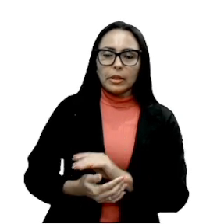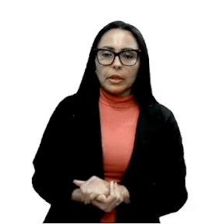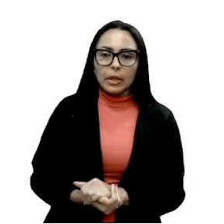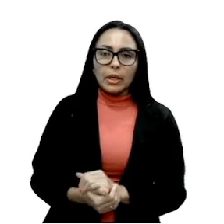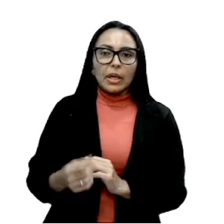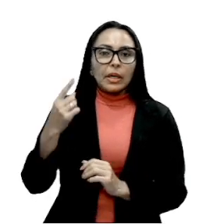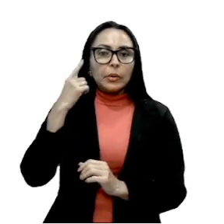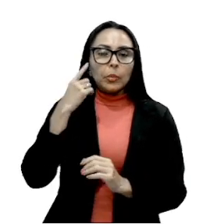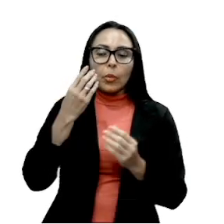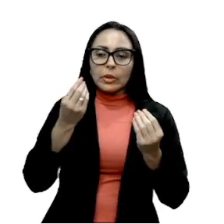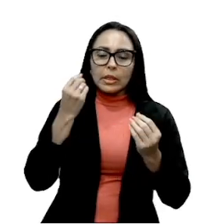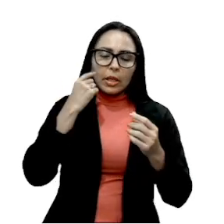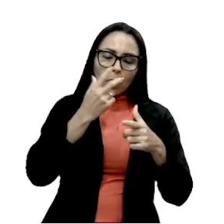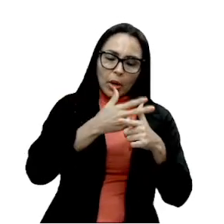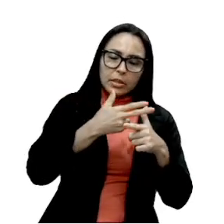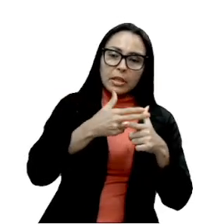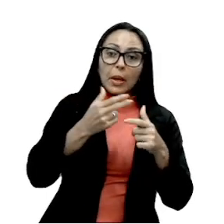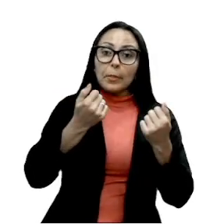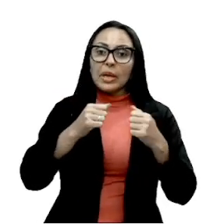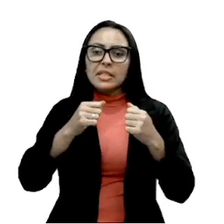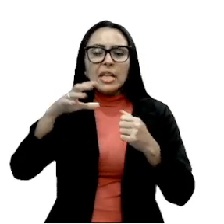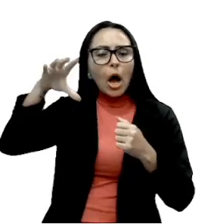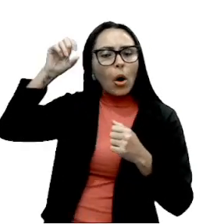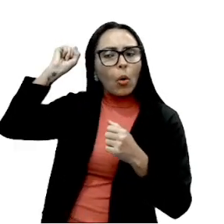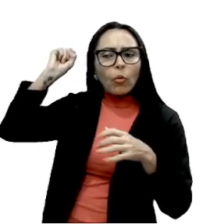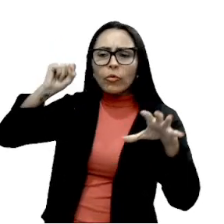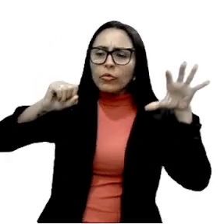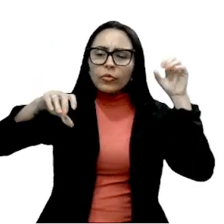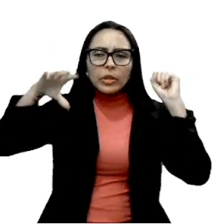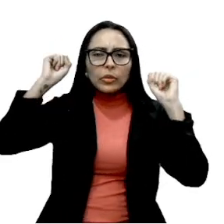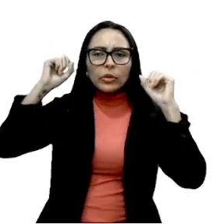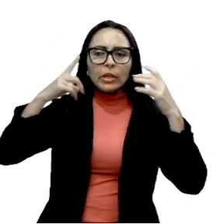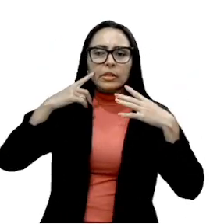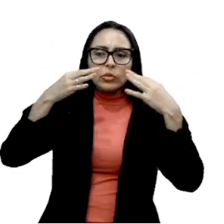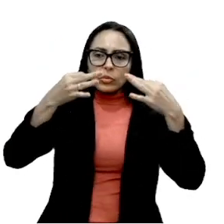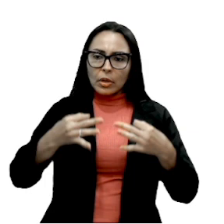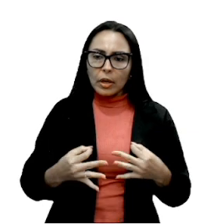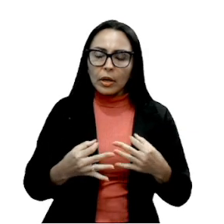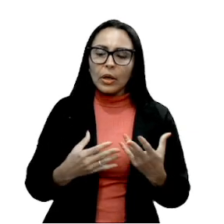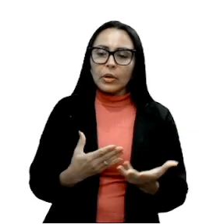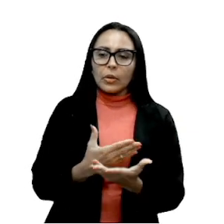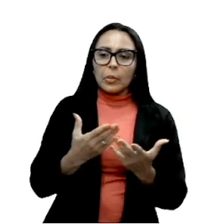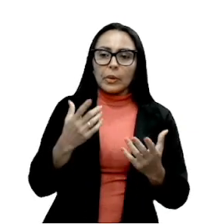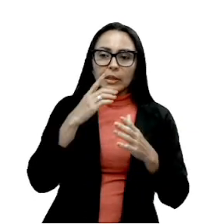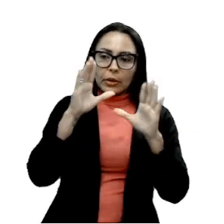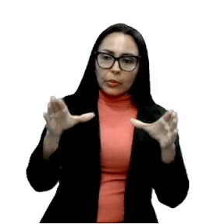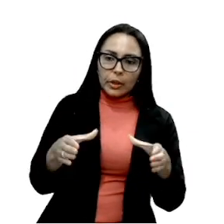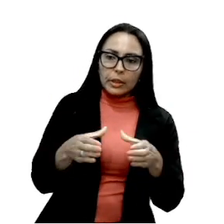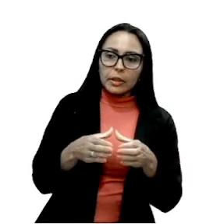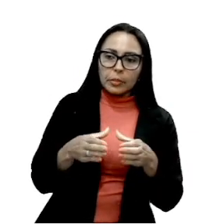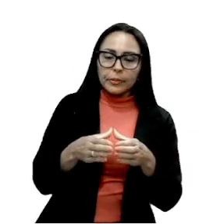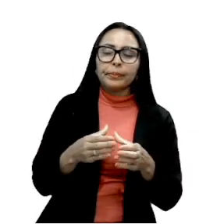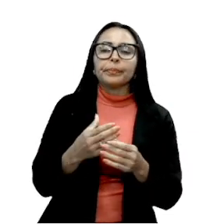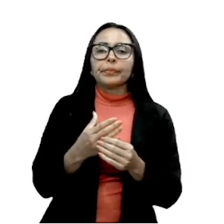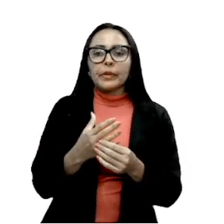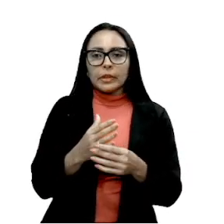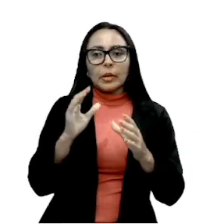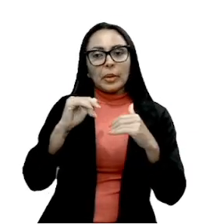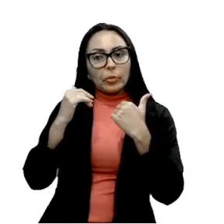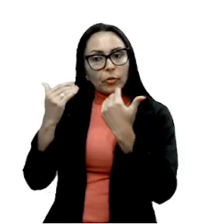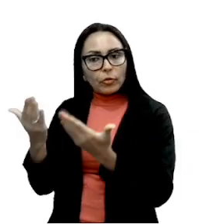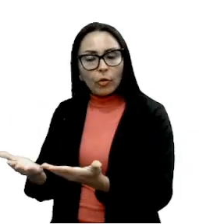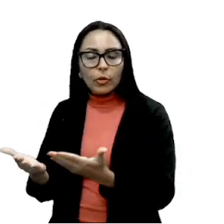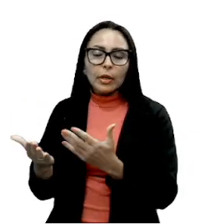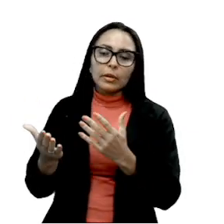ver toda a cena, mas ele precisa ouvir o que está sendo captado, que é uma equipe que faz a captação de um áudio por fora, no gravador